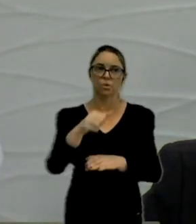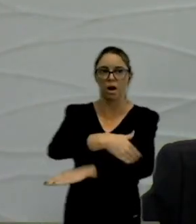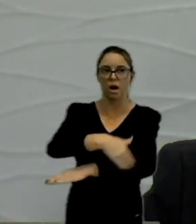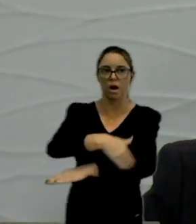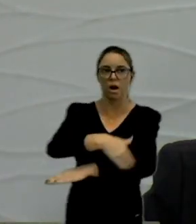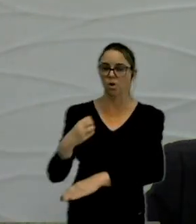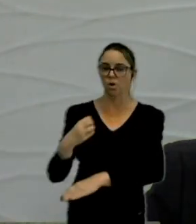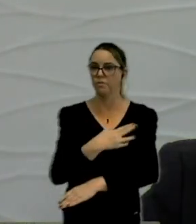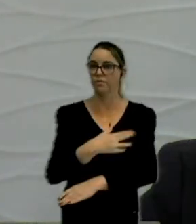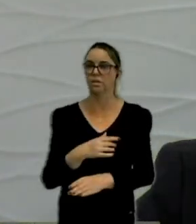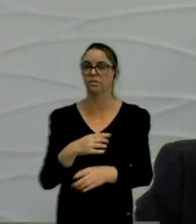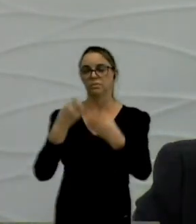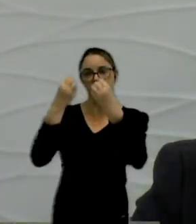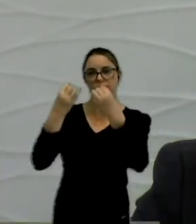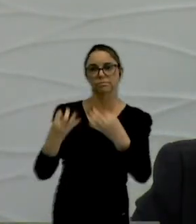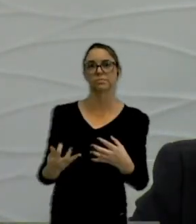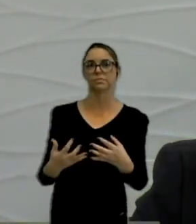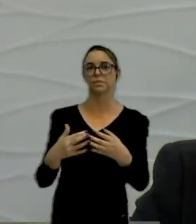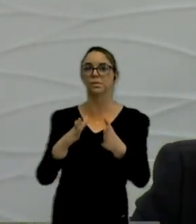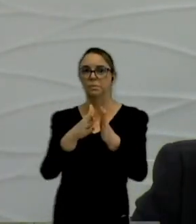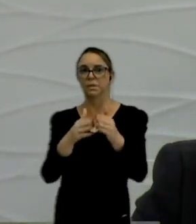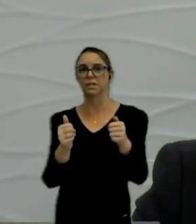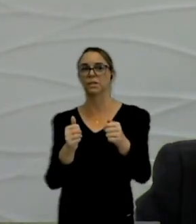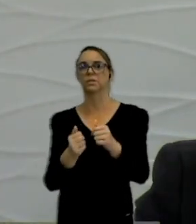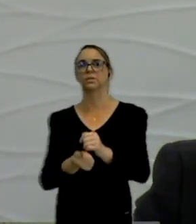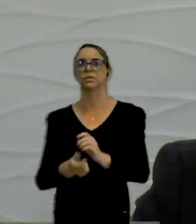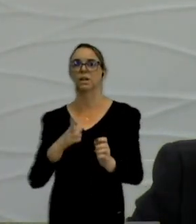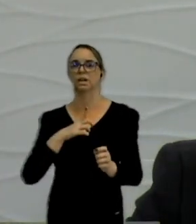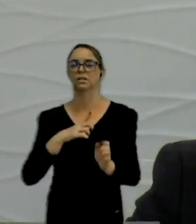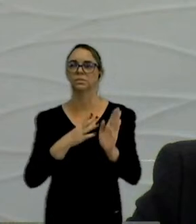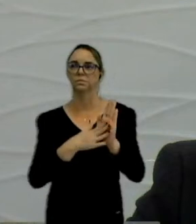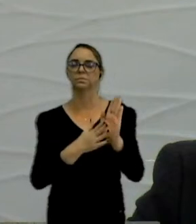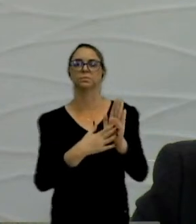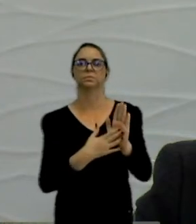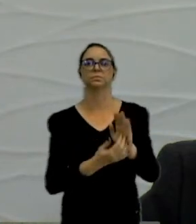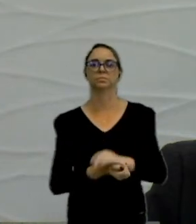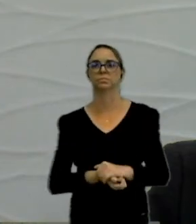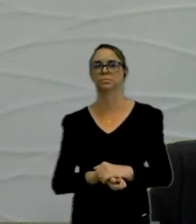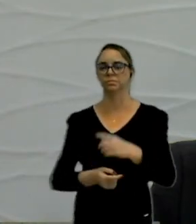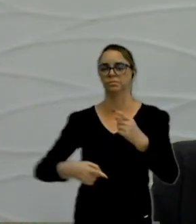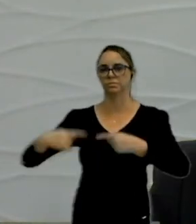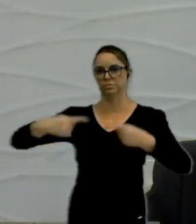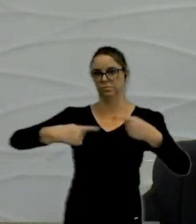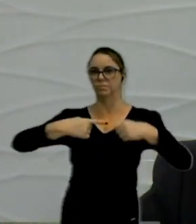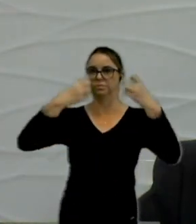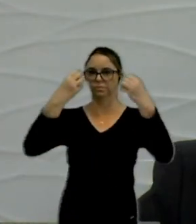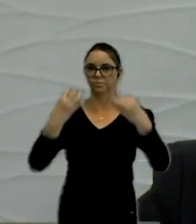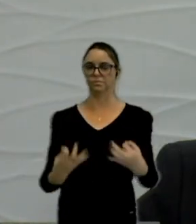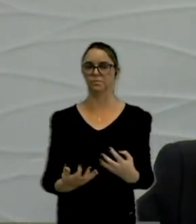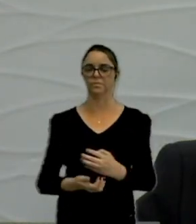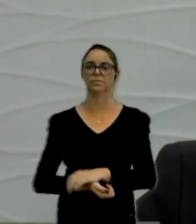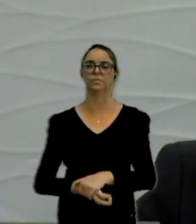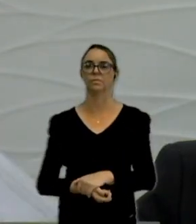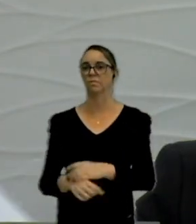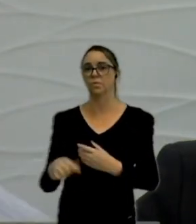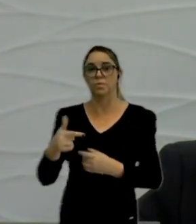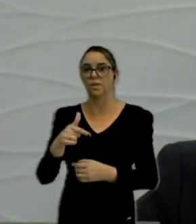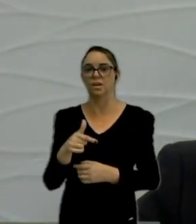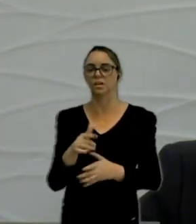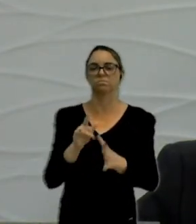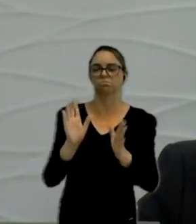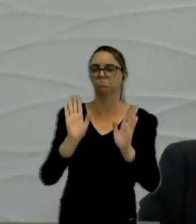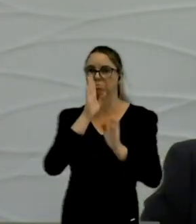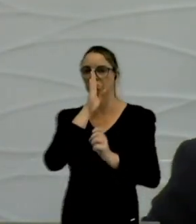o requerimento, vereadores. O que tem no requerimento? Em discussão? Não tem o que querer discutir,